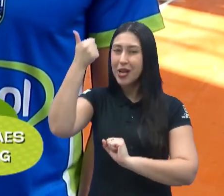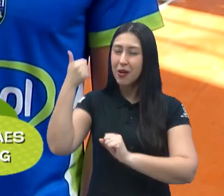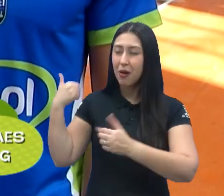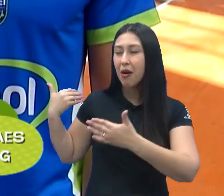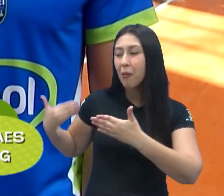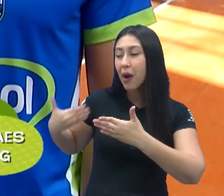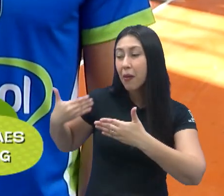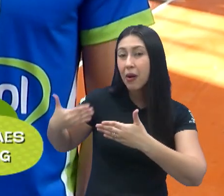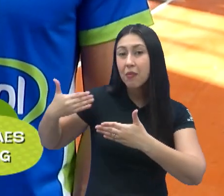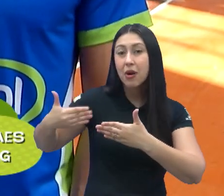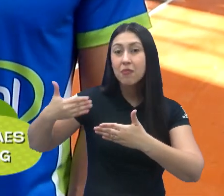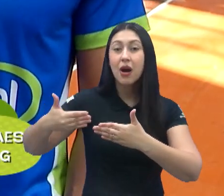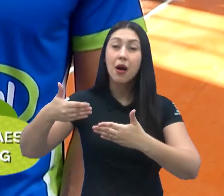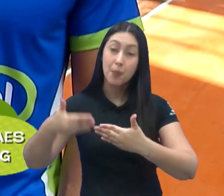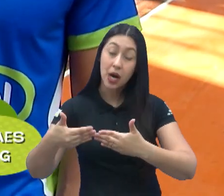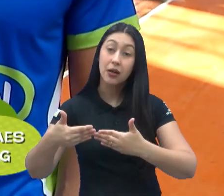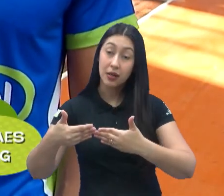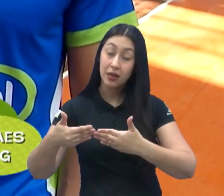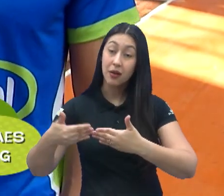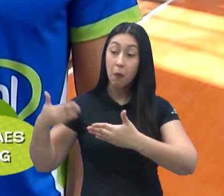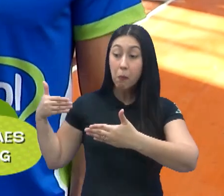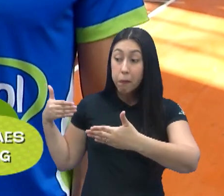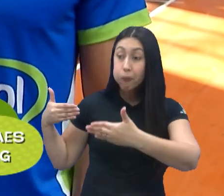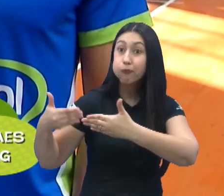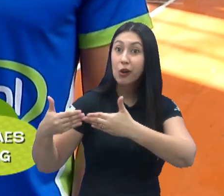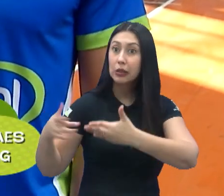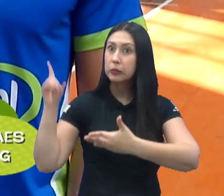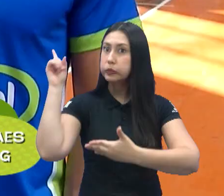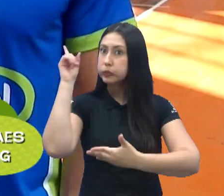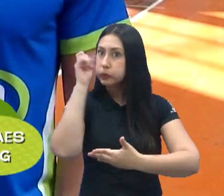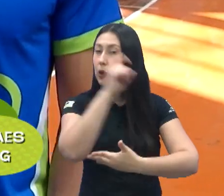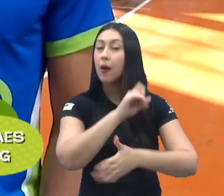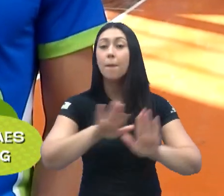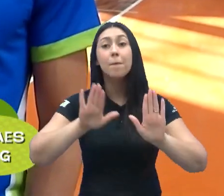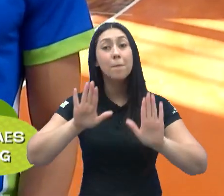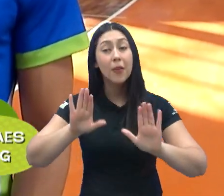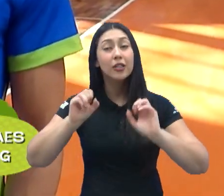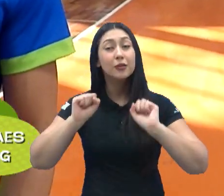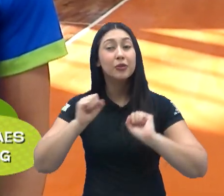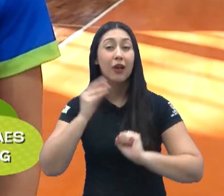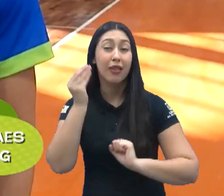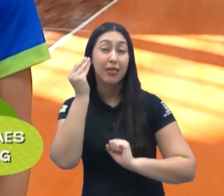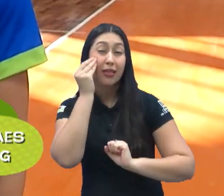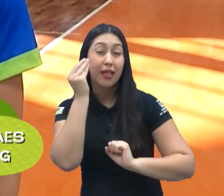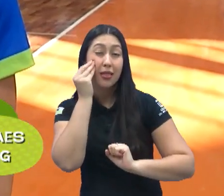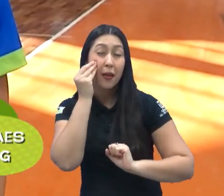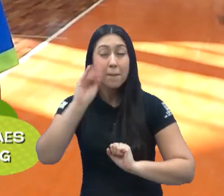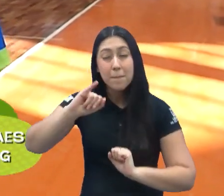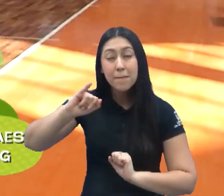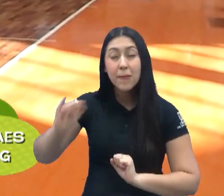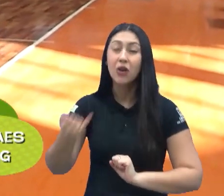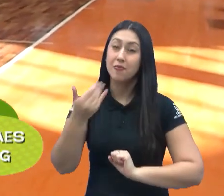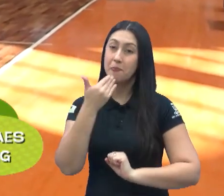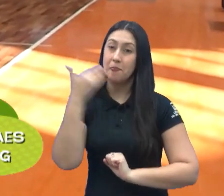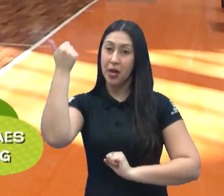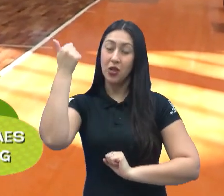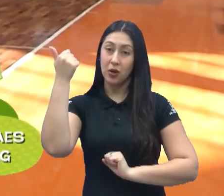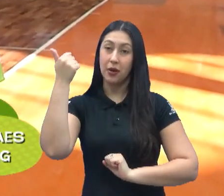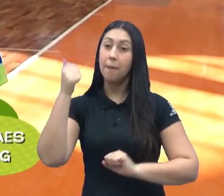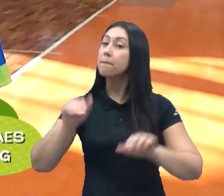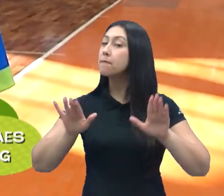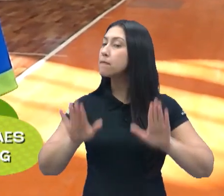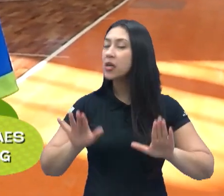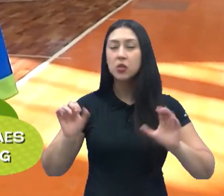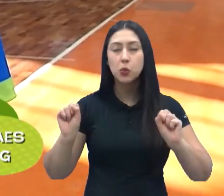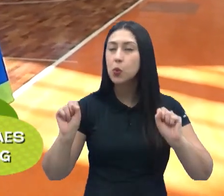3 rodadas. Eram muito difíceis os jogos, mas a gente poderia ter tentado aproveitar um pouquinho melhor e tentado pontuar. Mas de qualquer maneira a